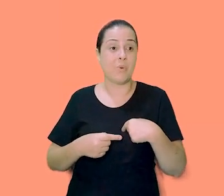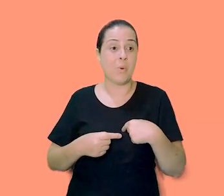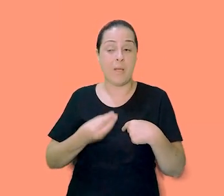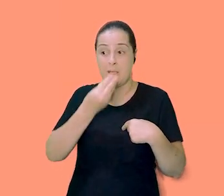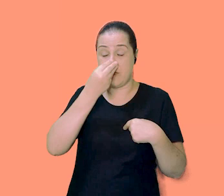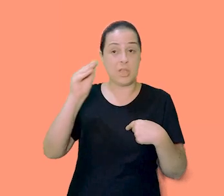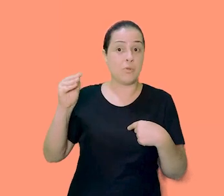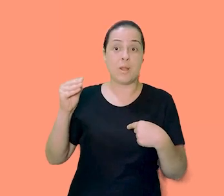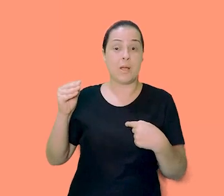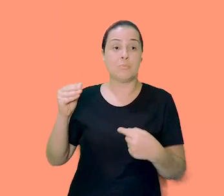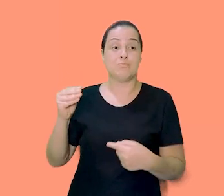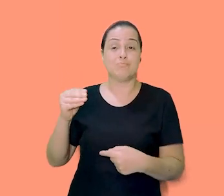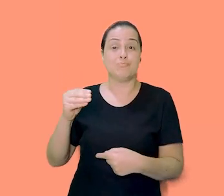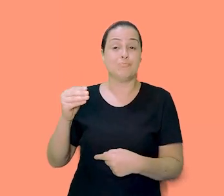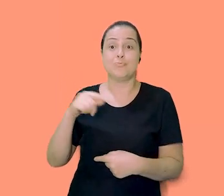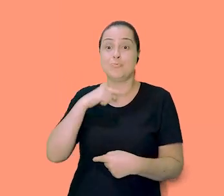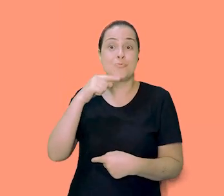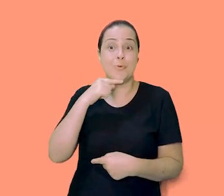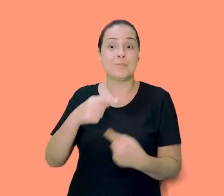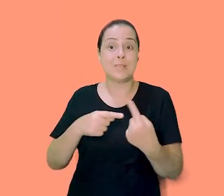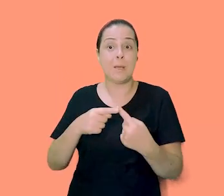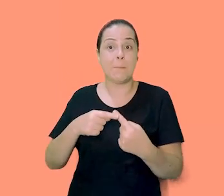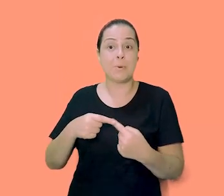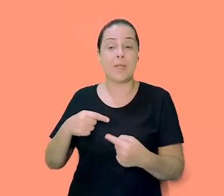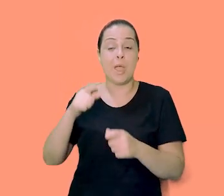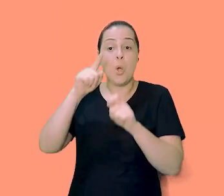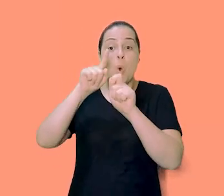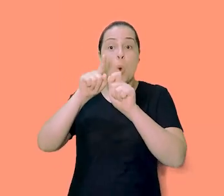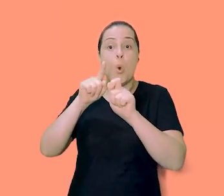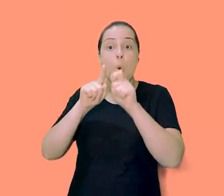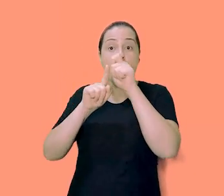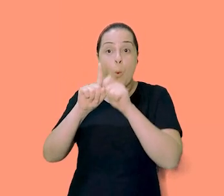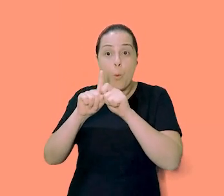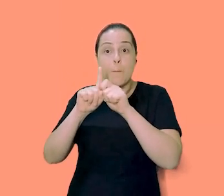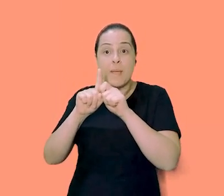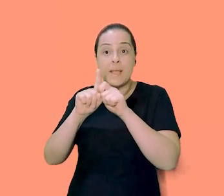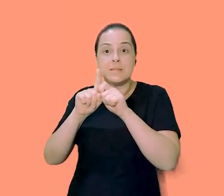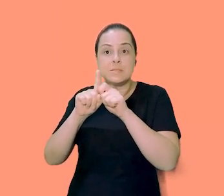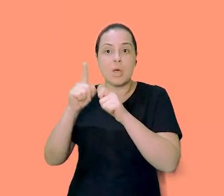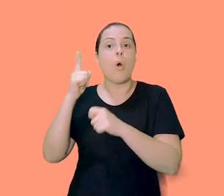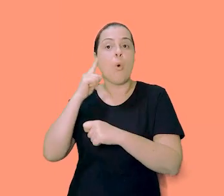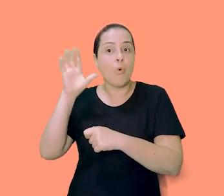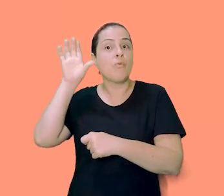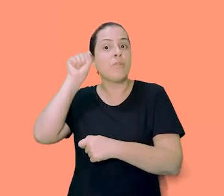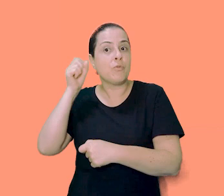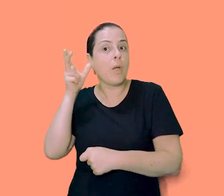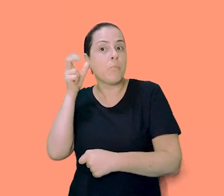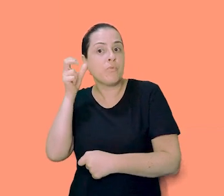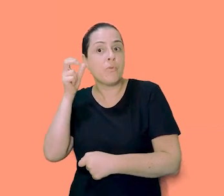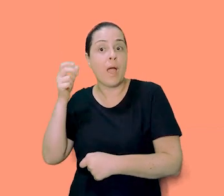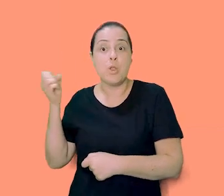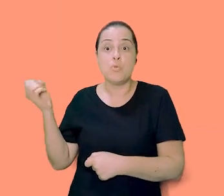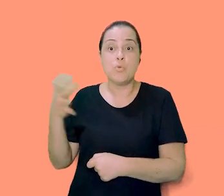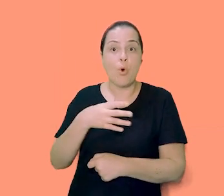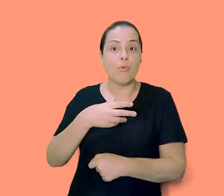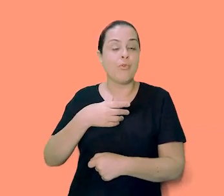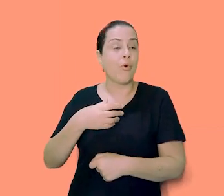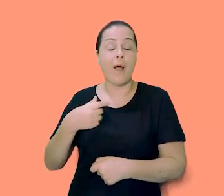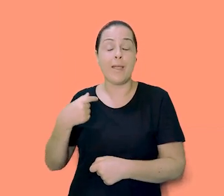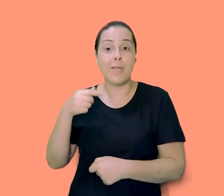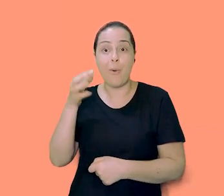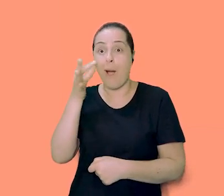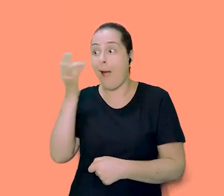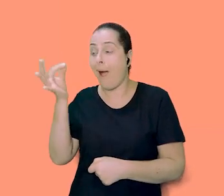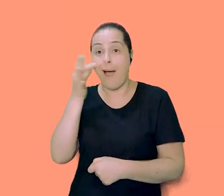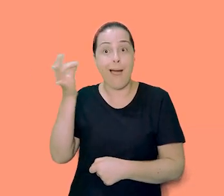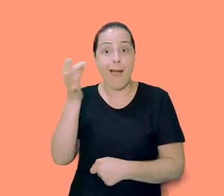porque meu cérebro no começo ele não conseguia abstrair. Fazia um mês que eu tinha voltado a ouvir, eu não conseguia abstrair nada. Tudo era novidade, então eu ia prestando atenção